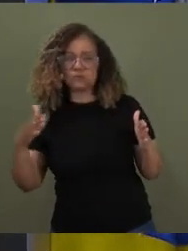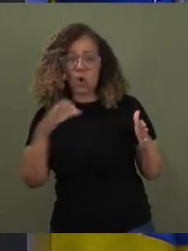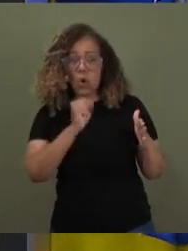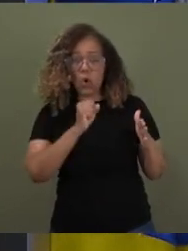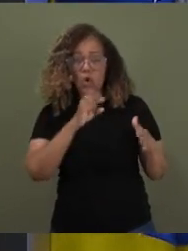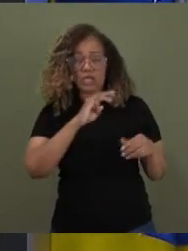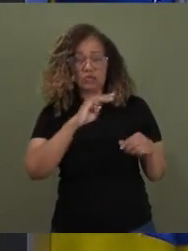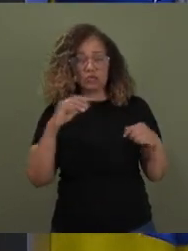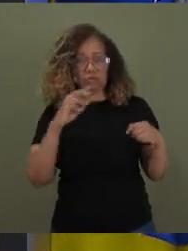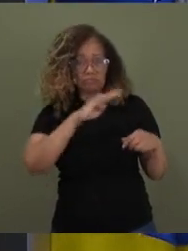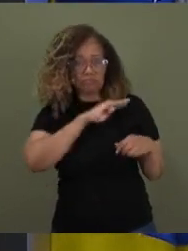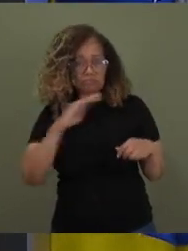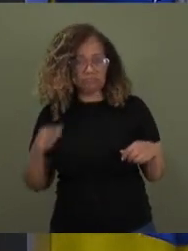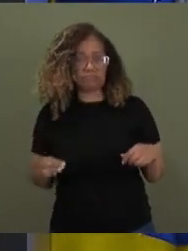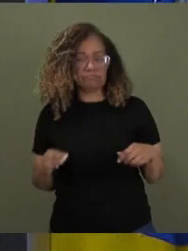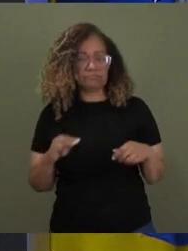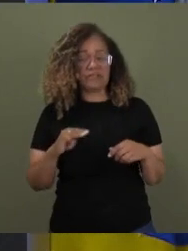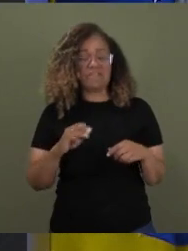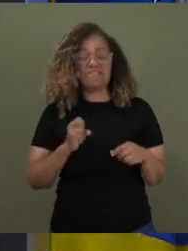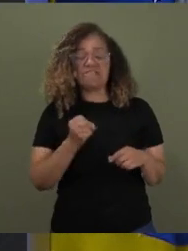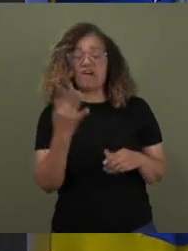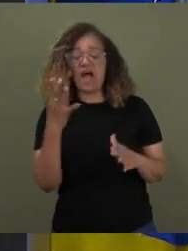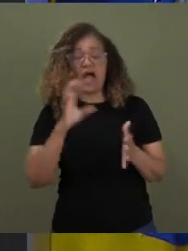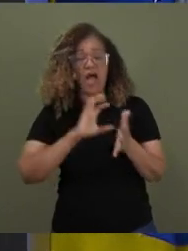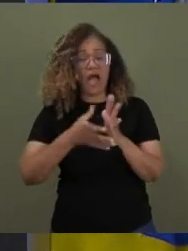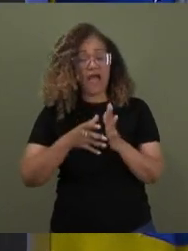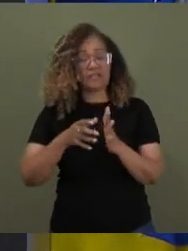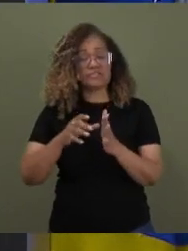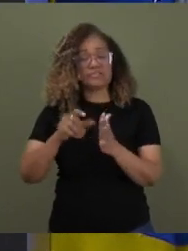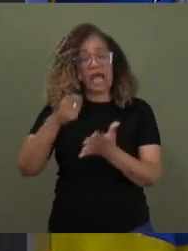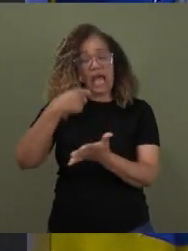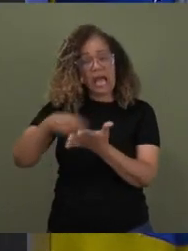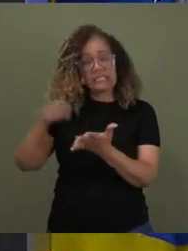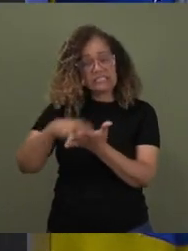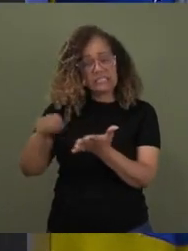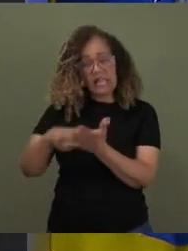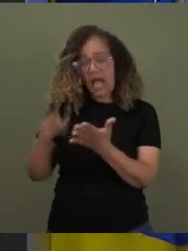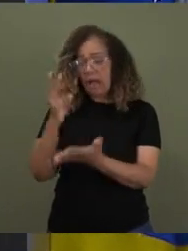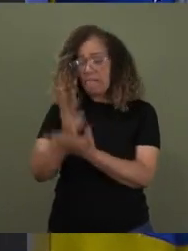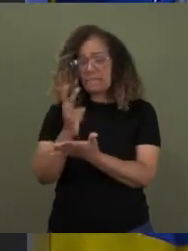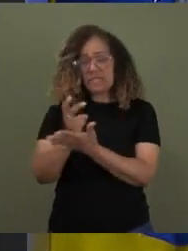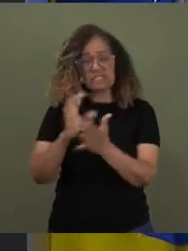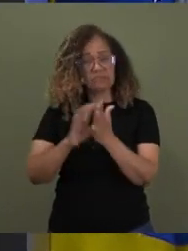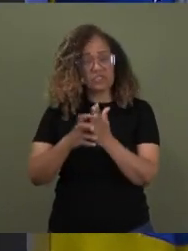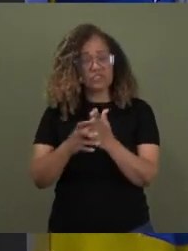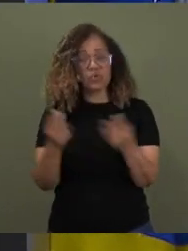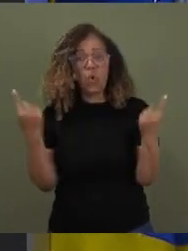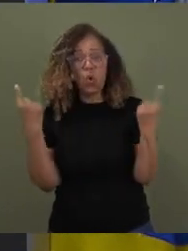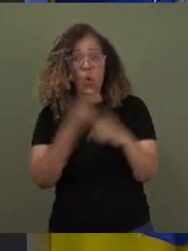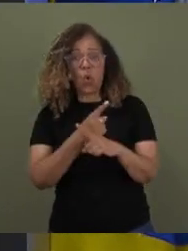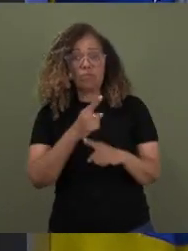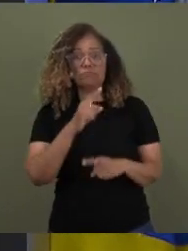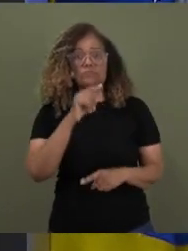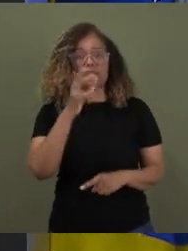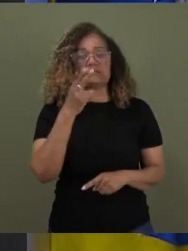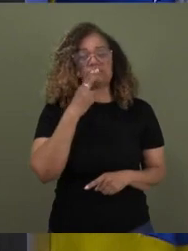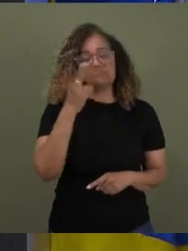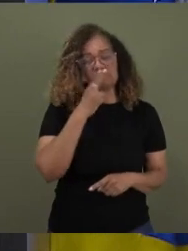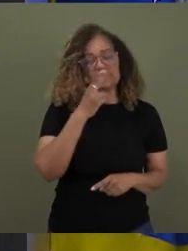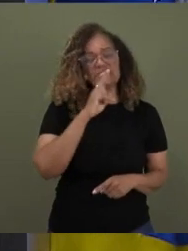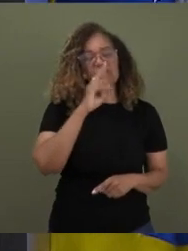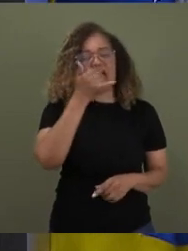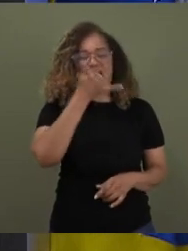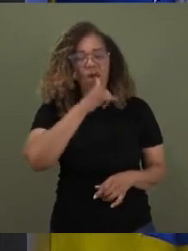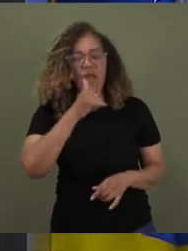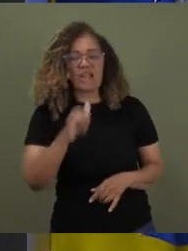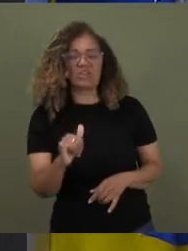vários partidos, assinaram o mesmo artigo contra o cigarro eletrônico, de uma maneira geral, no